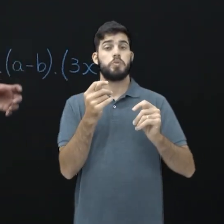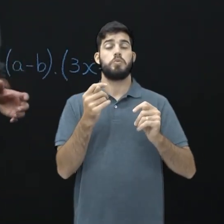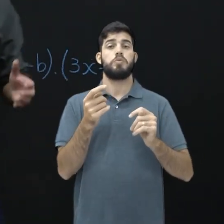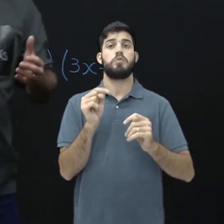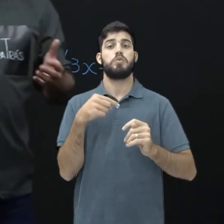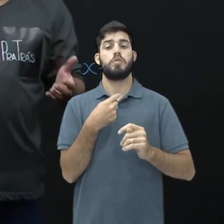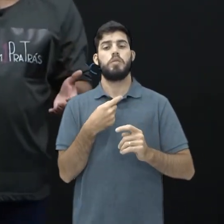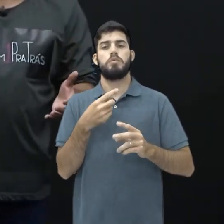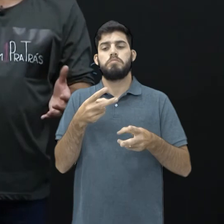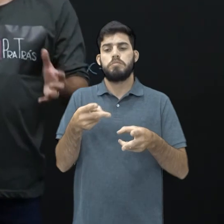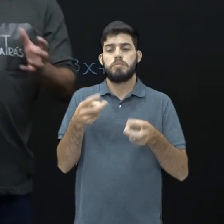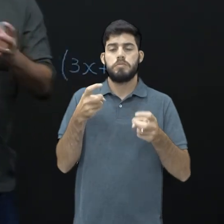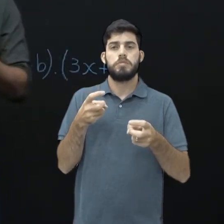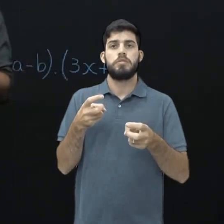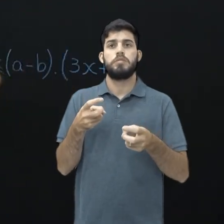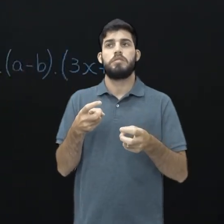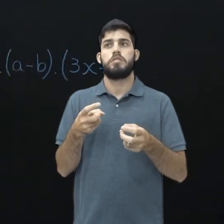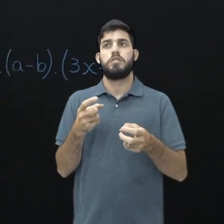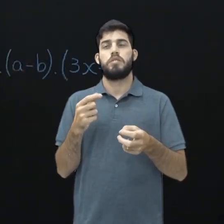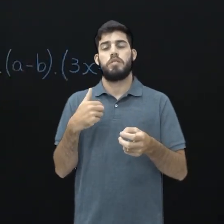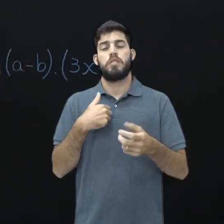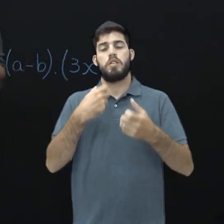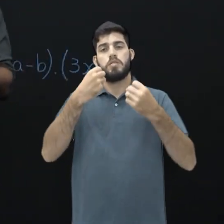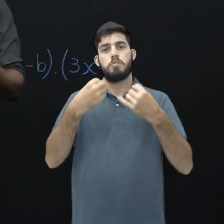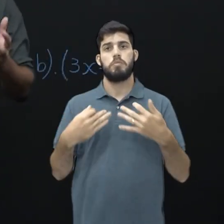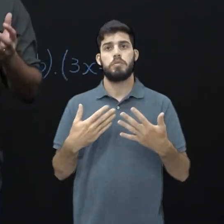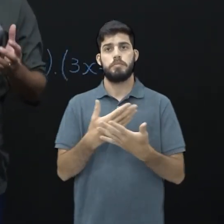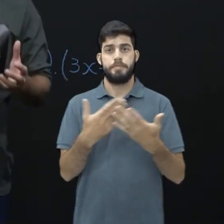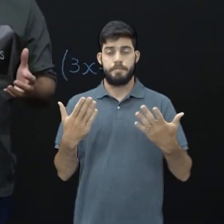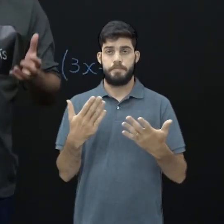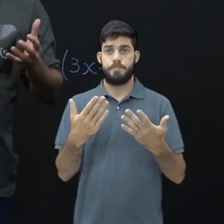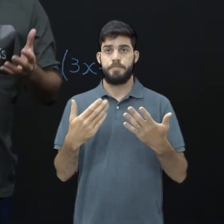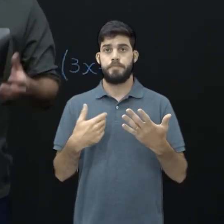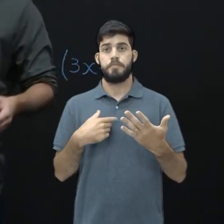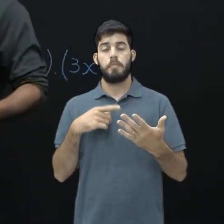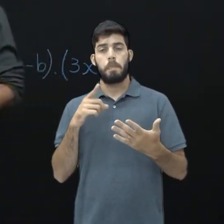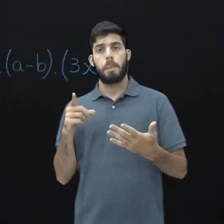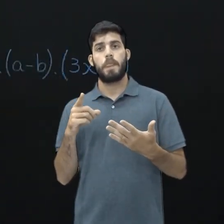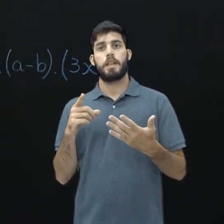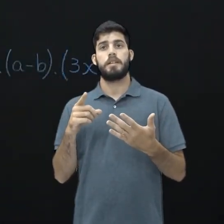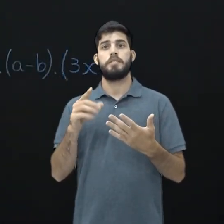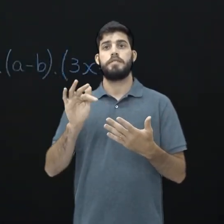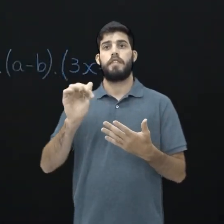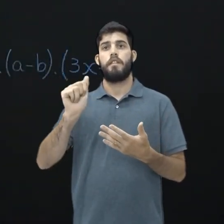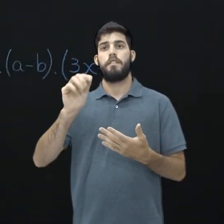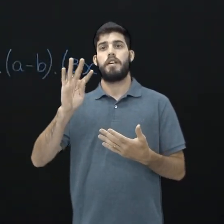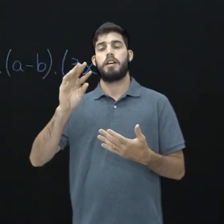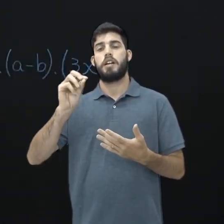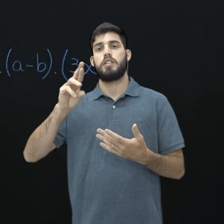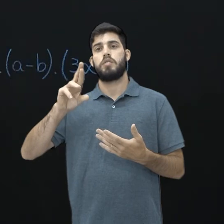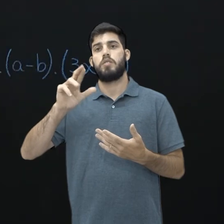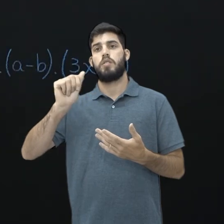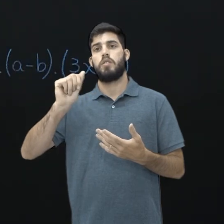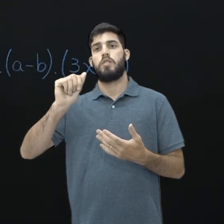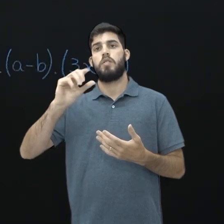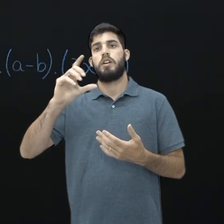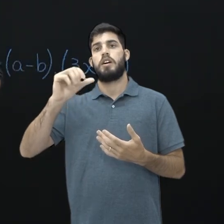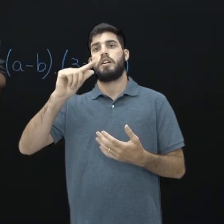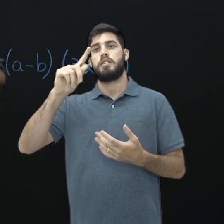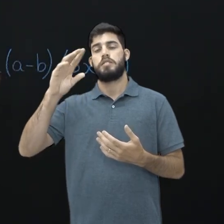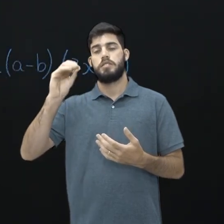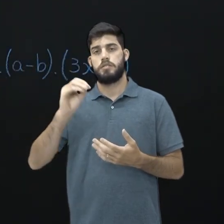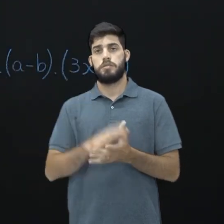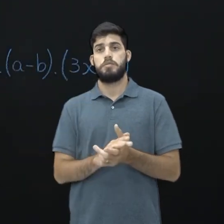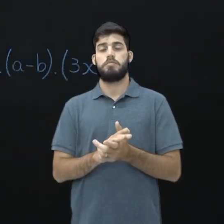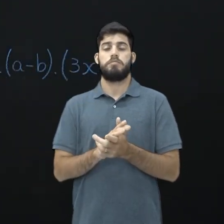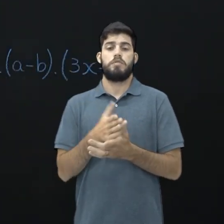gente verifica que bate com o que eu te falei, que a fatoração é você pegar uma expressão algébrica